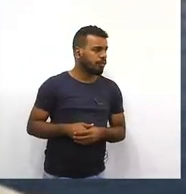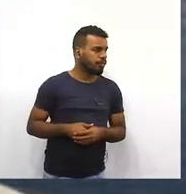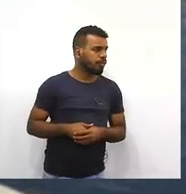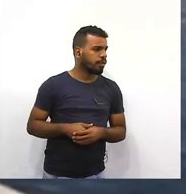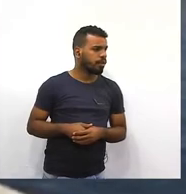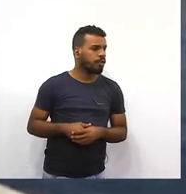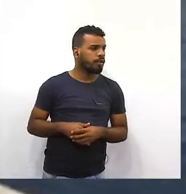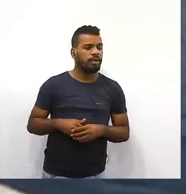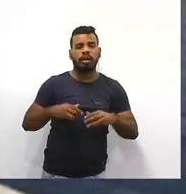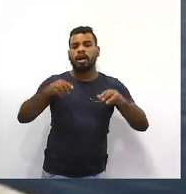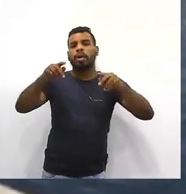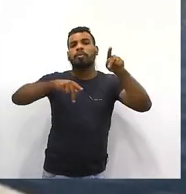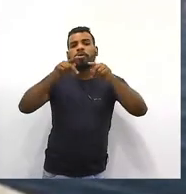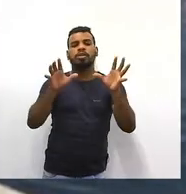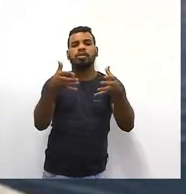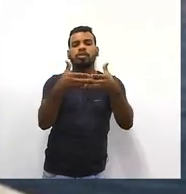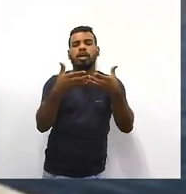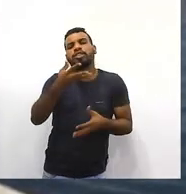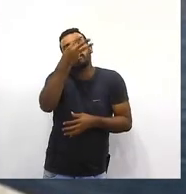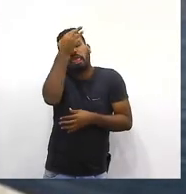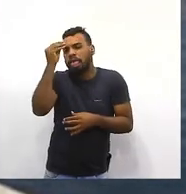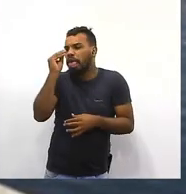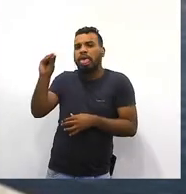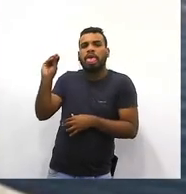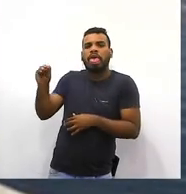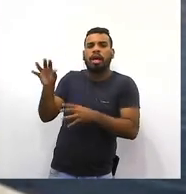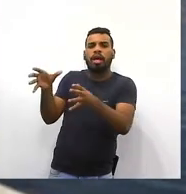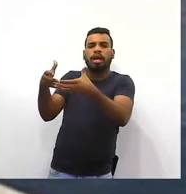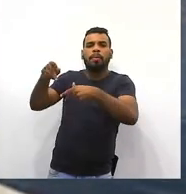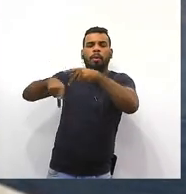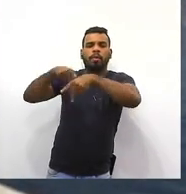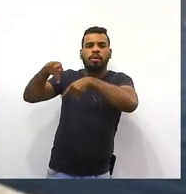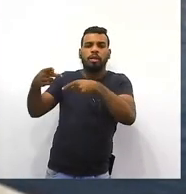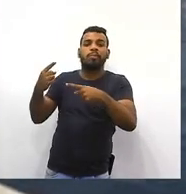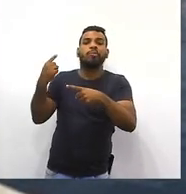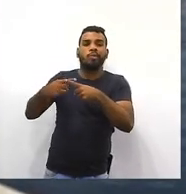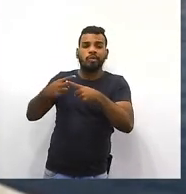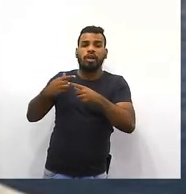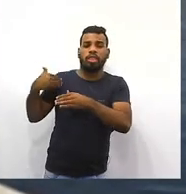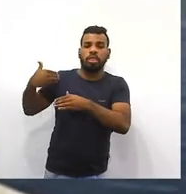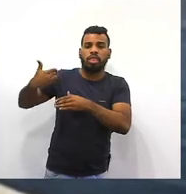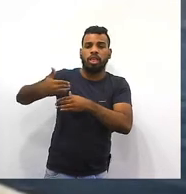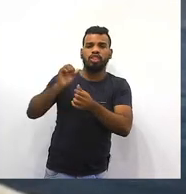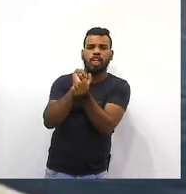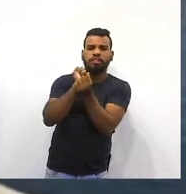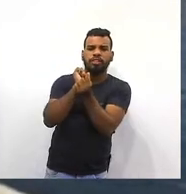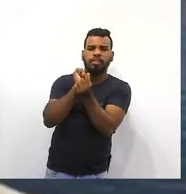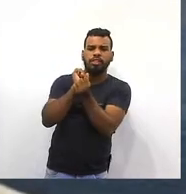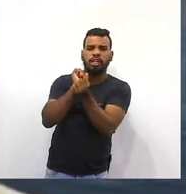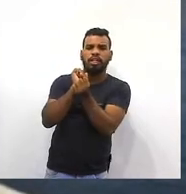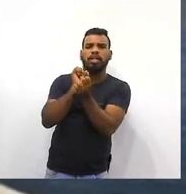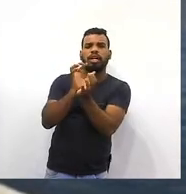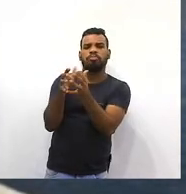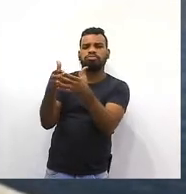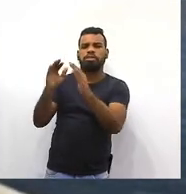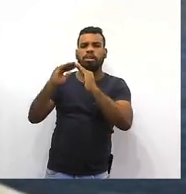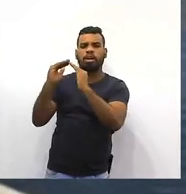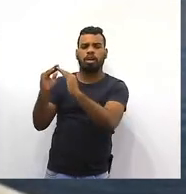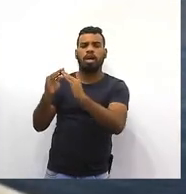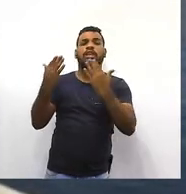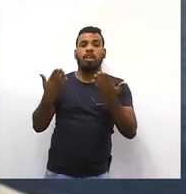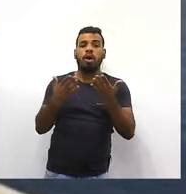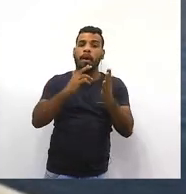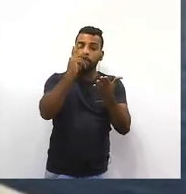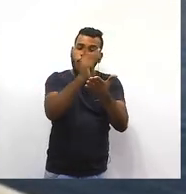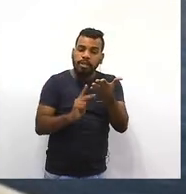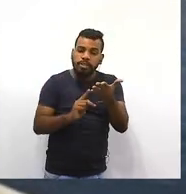digamos que mais esquecida socialmente, vítima, né, dessa mancha que foi o processo de escravidão, né, para fazer uma denúncia